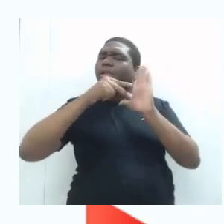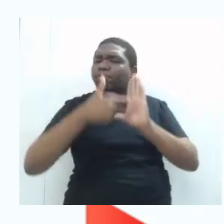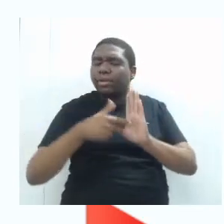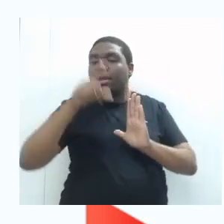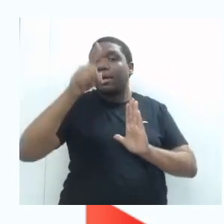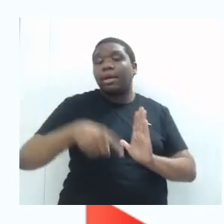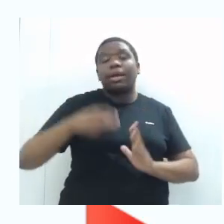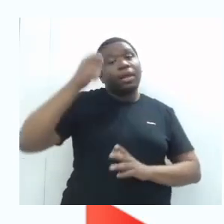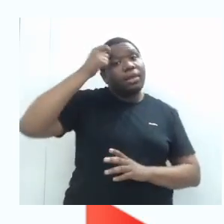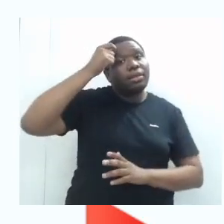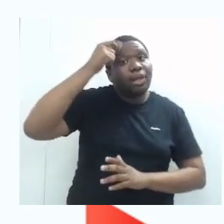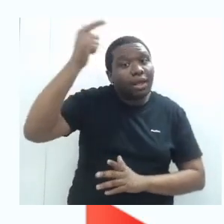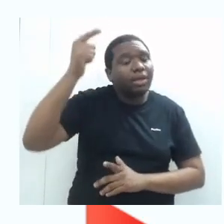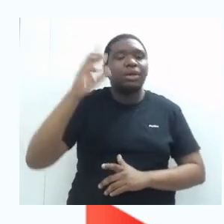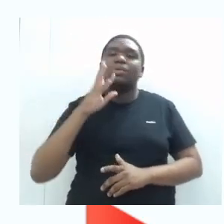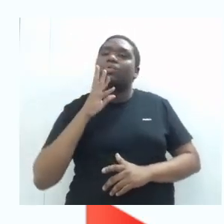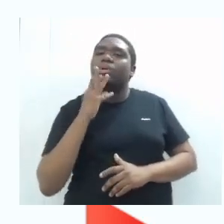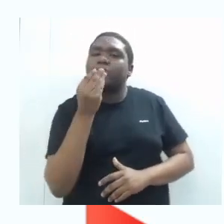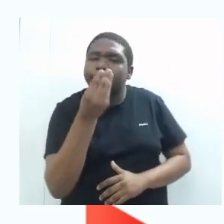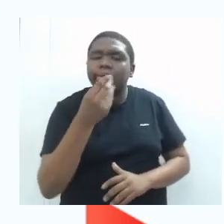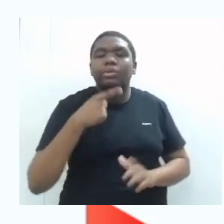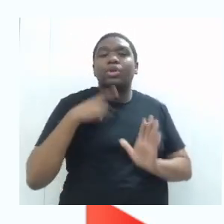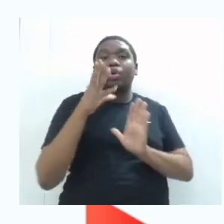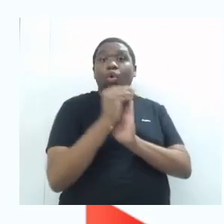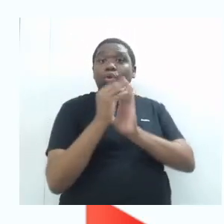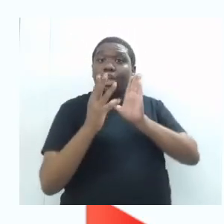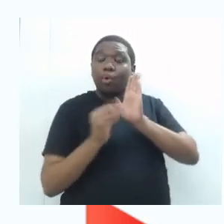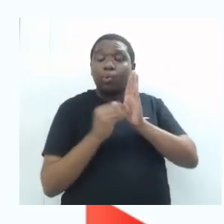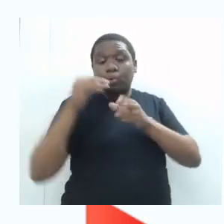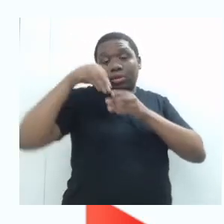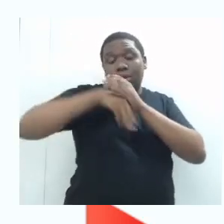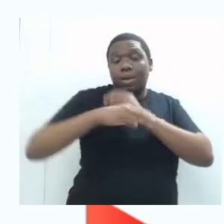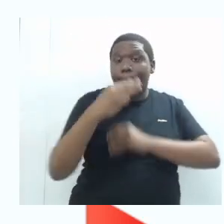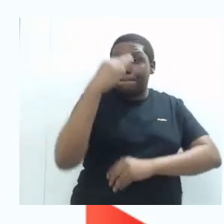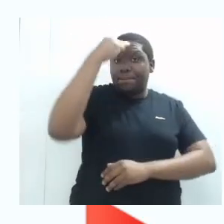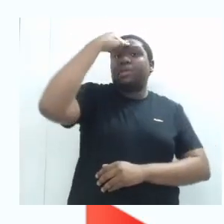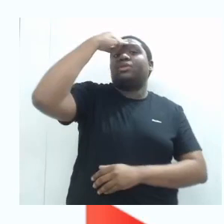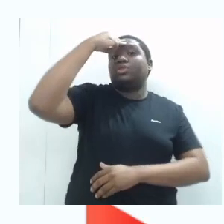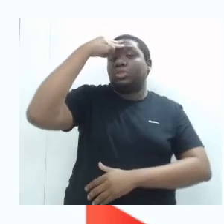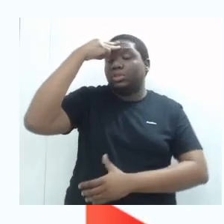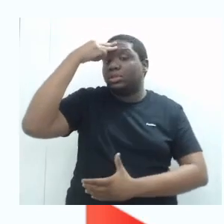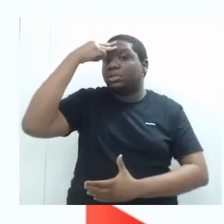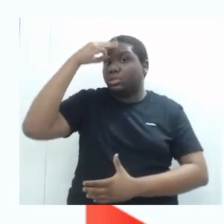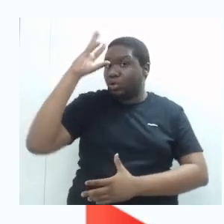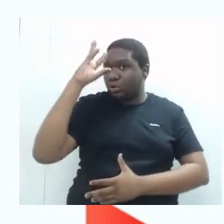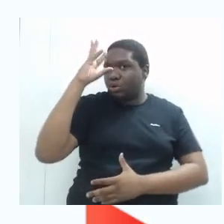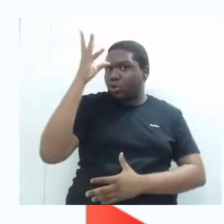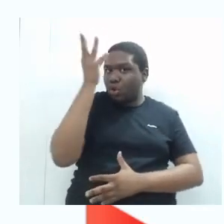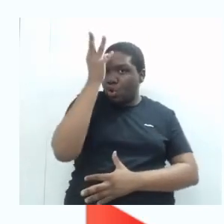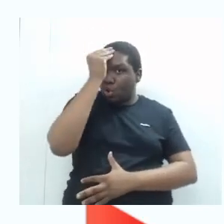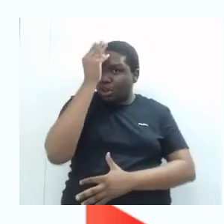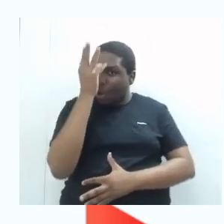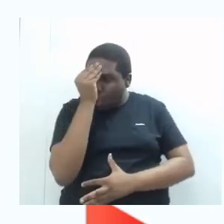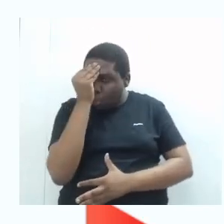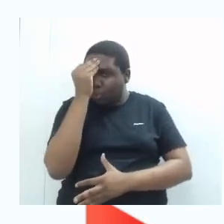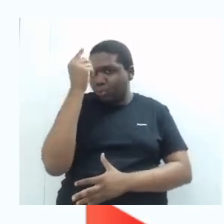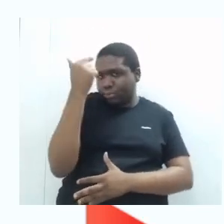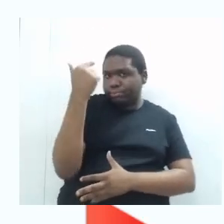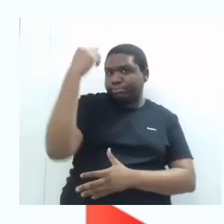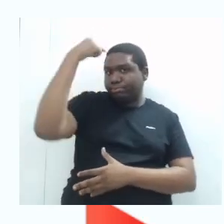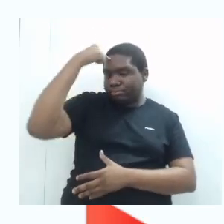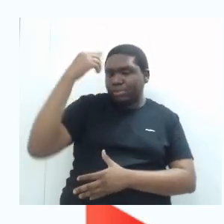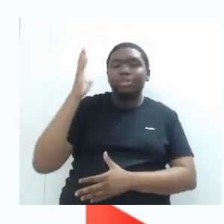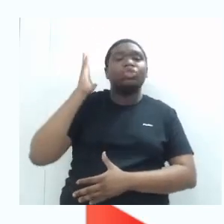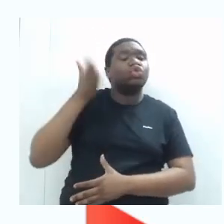conhecimentos advindos de conteúdos mentais estão sempre desde o nascimento, isto